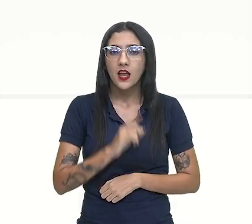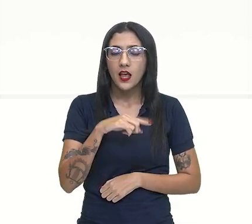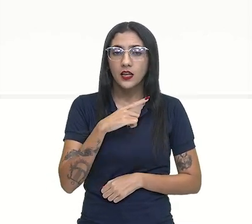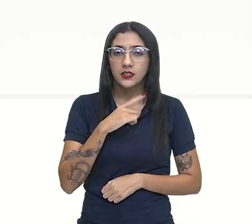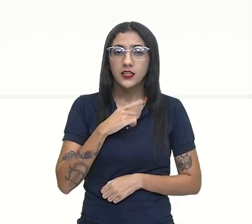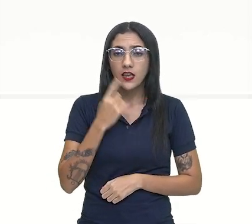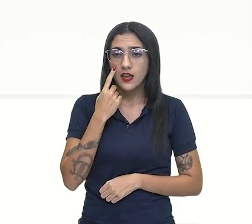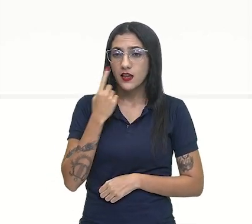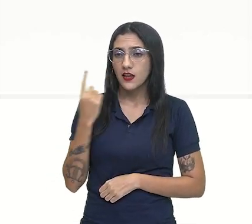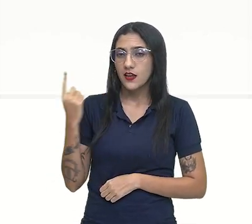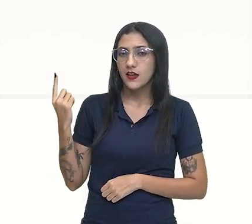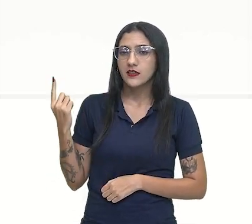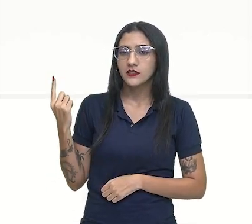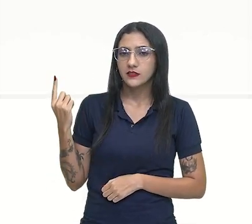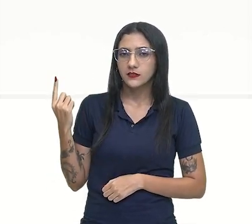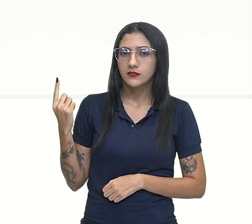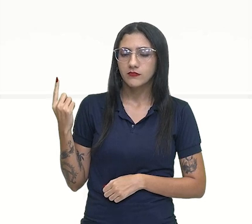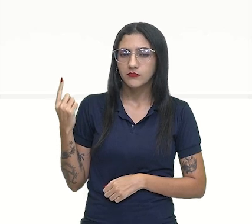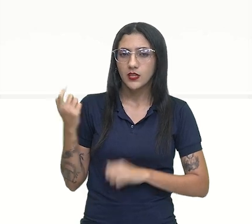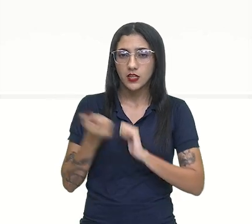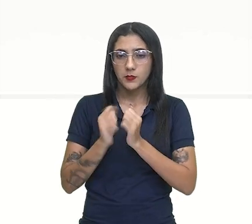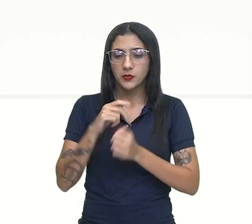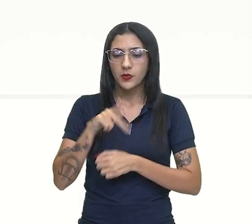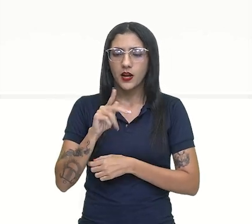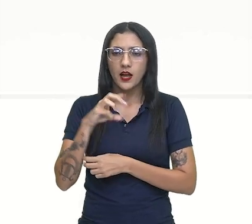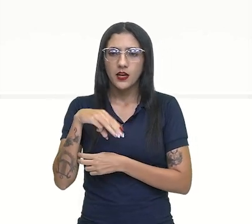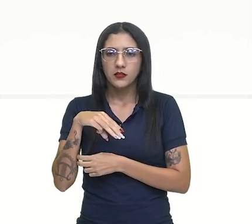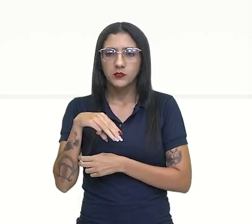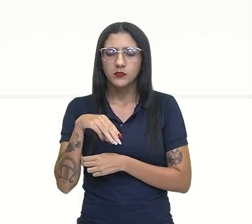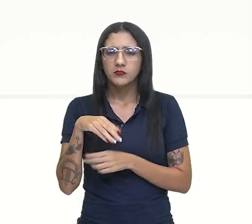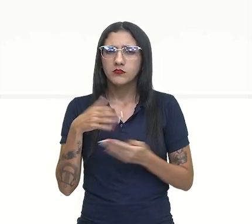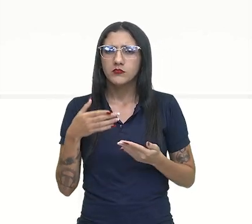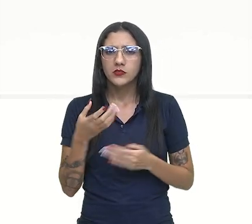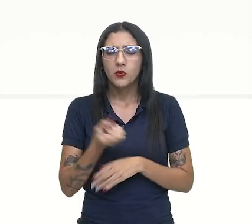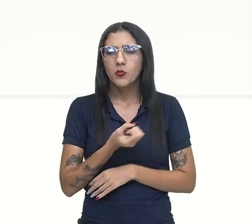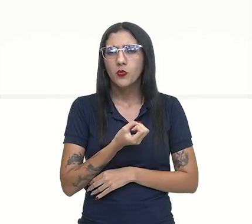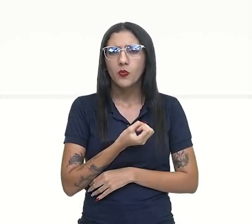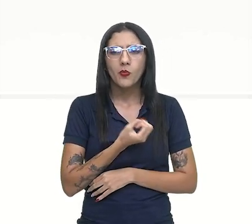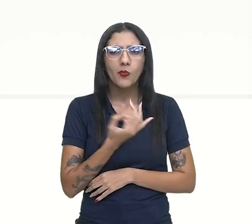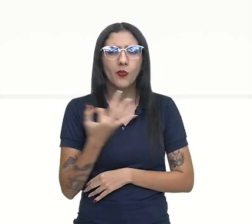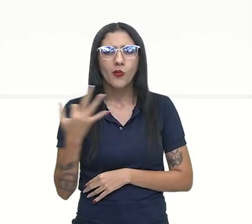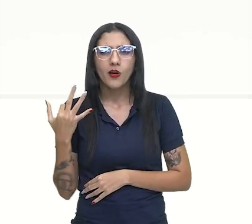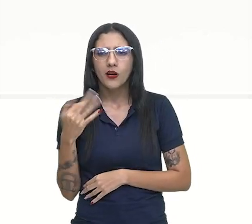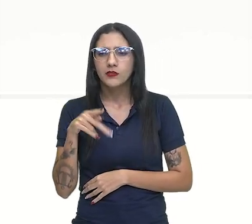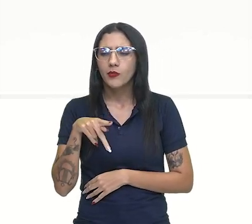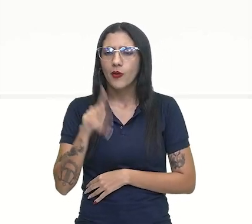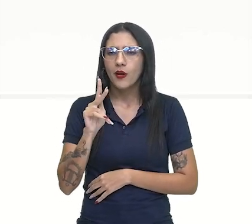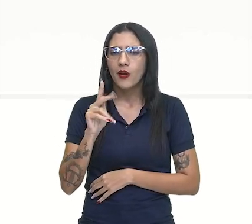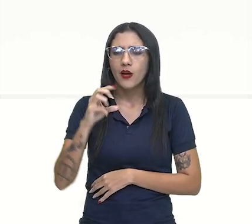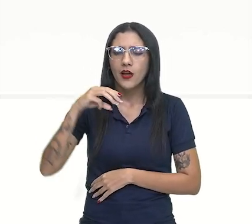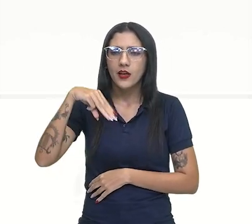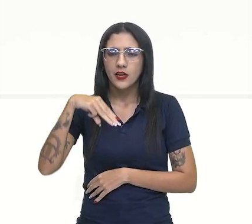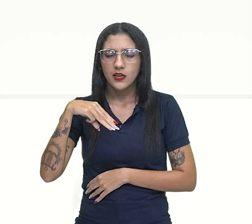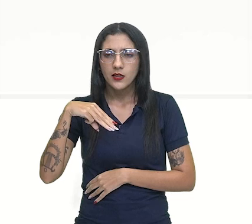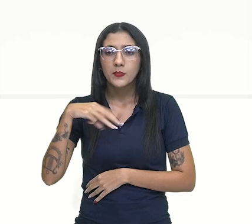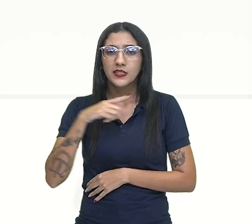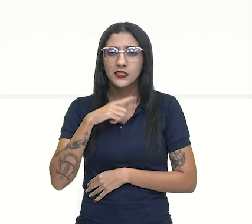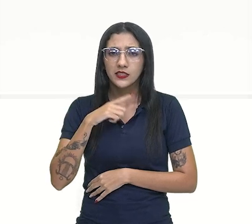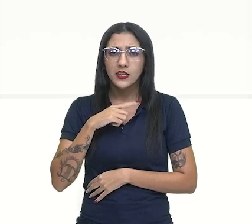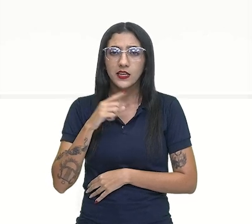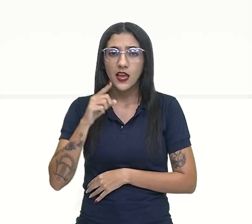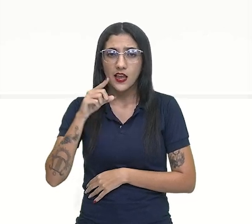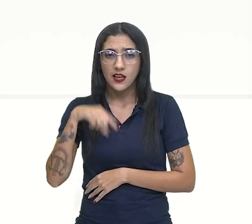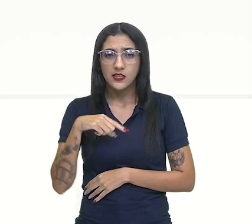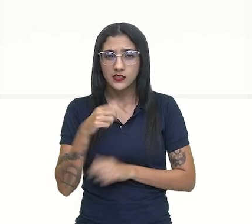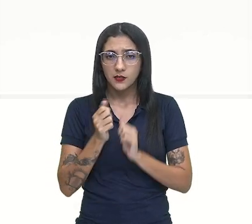tem esse valor aqui em quilômetro, se eu quero descobrir quantos quilômetros tem